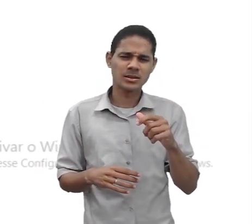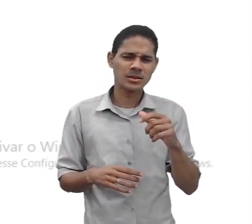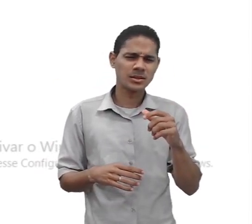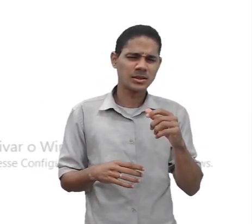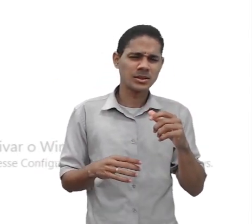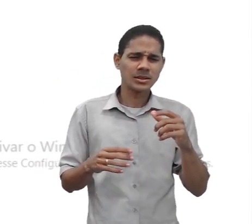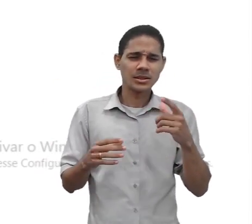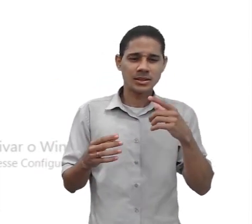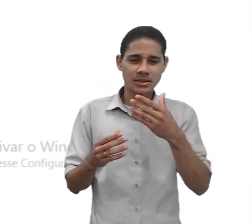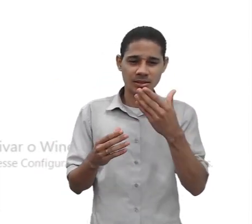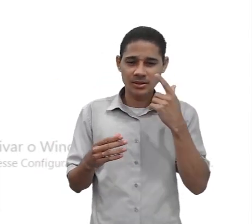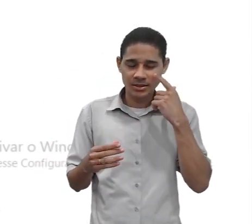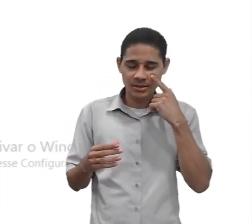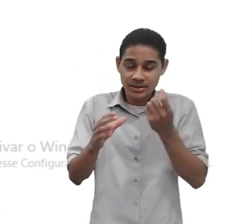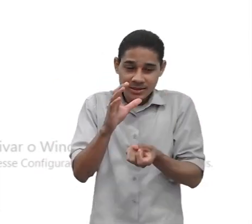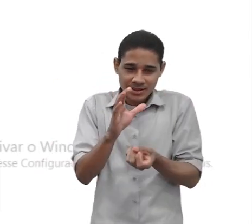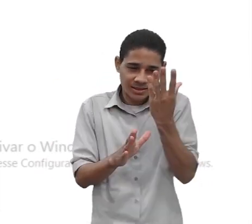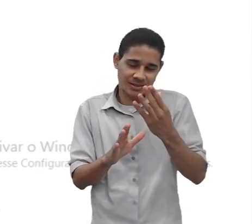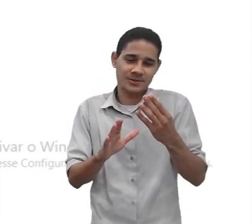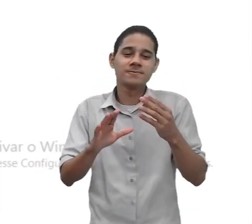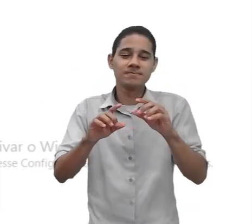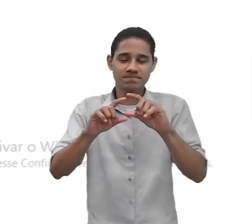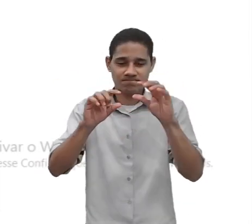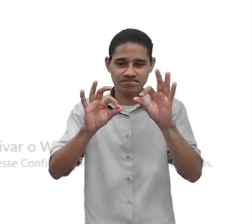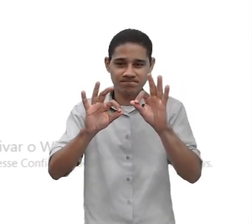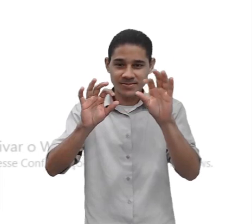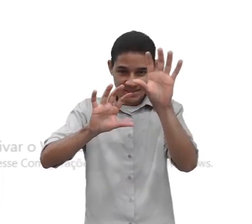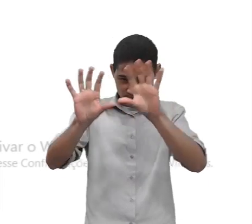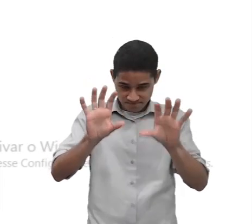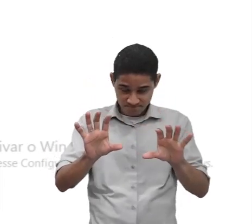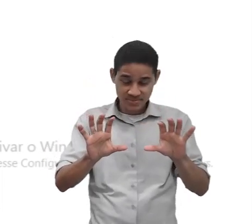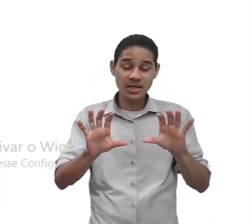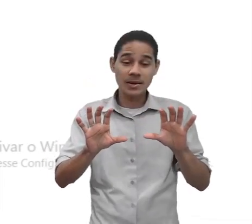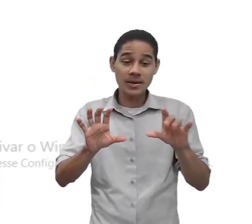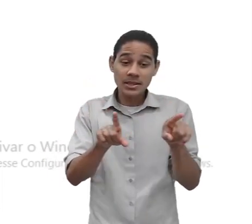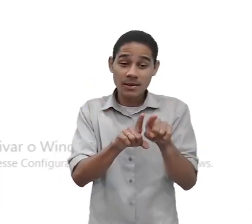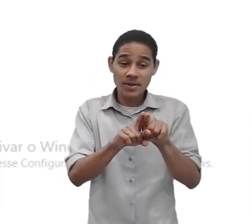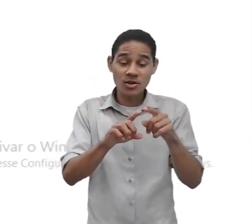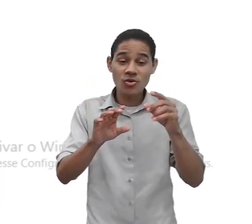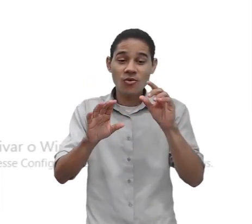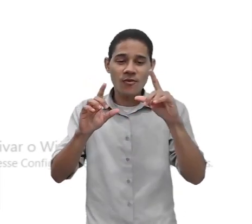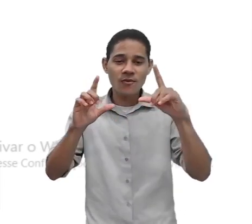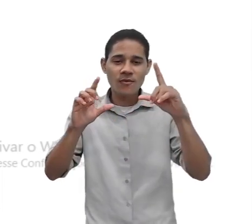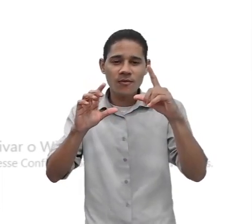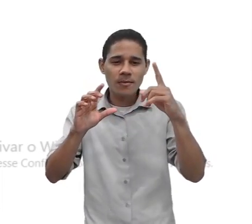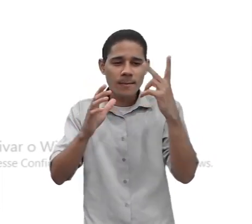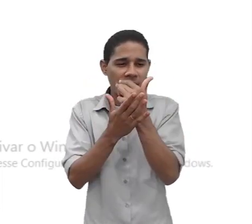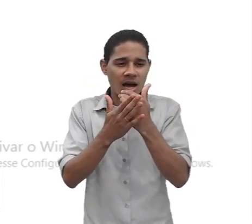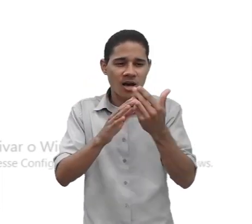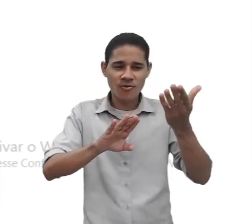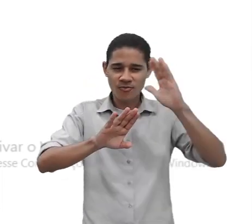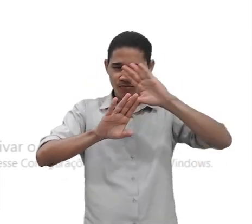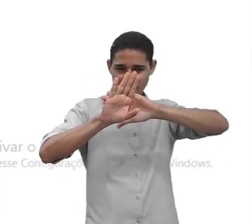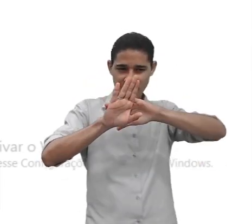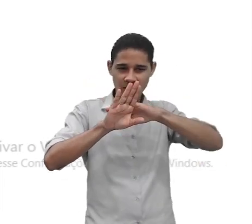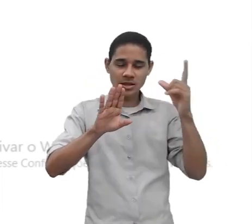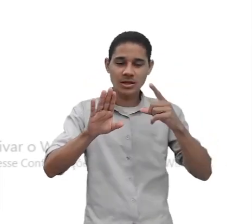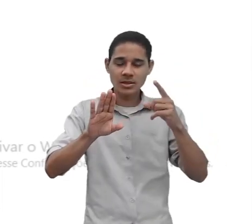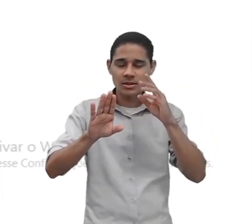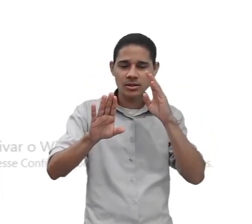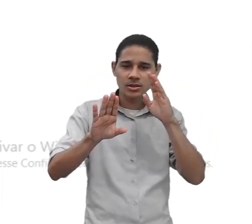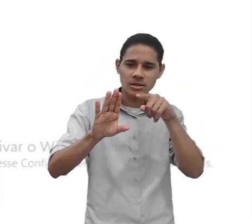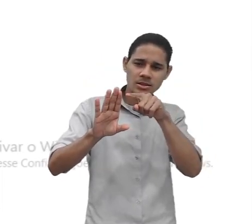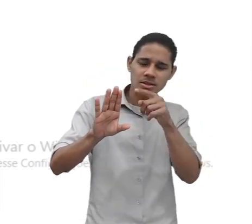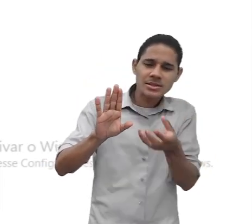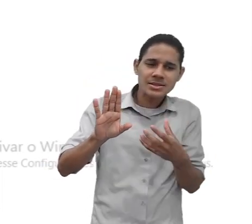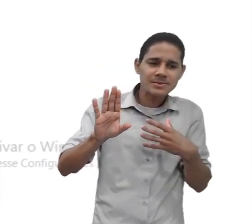para a compreensão de uma composição, servem para separar uma imagem do fundo, servem para dar um novo sentido, foco ou ênfase